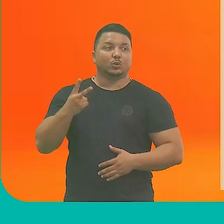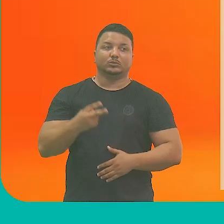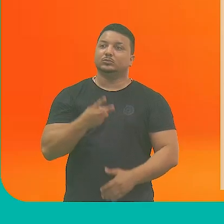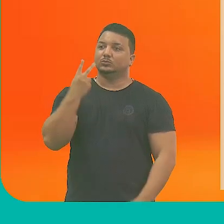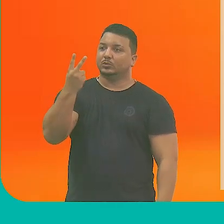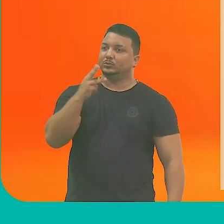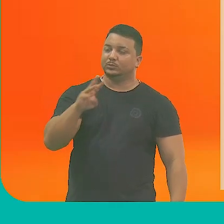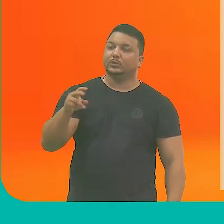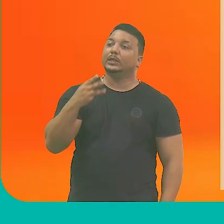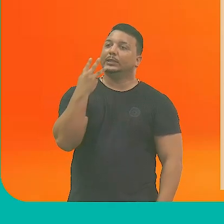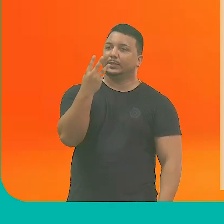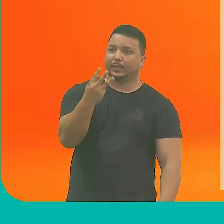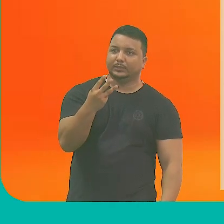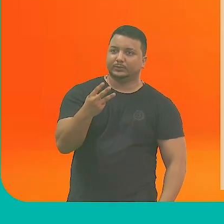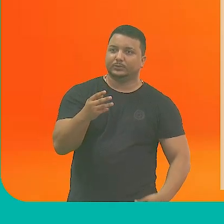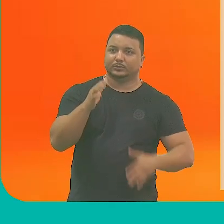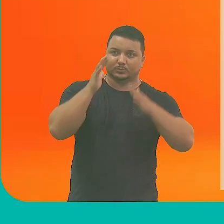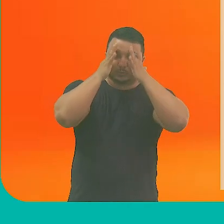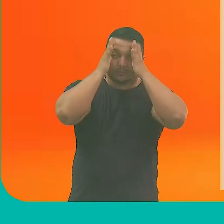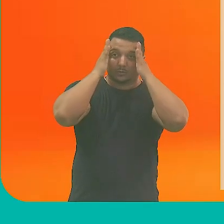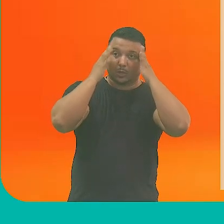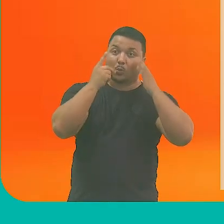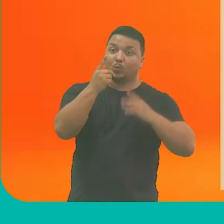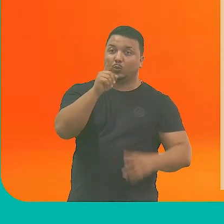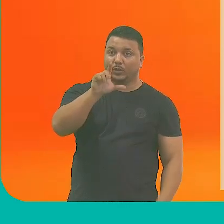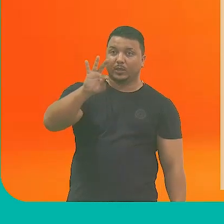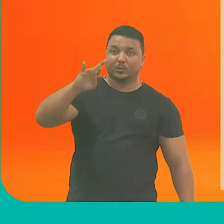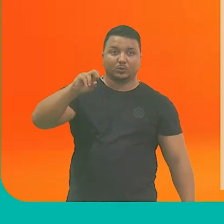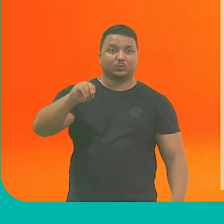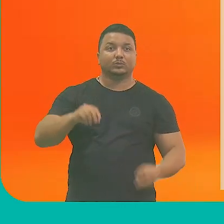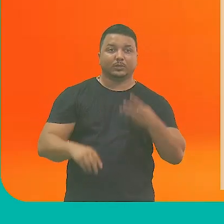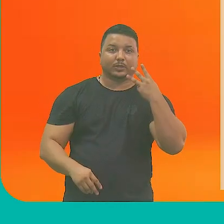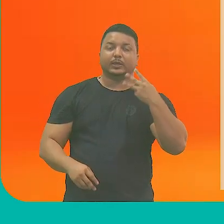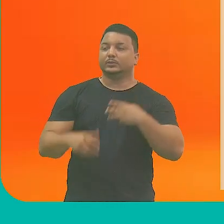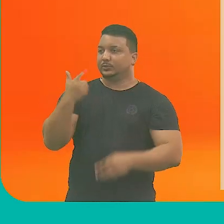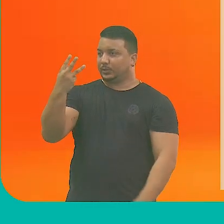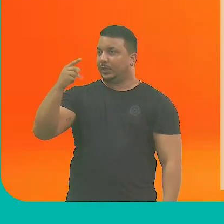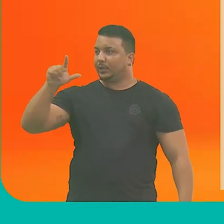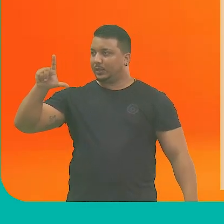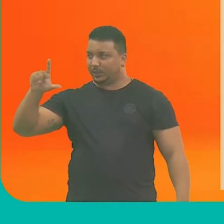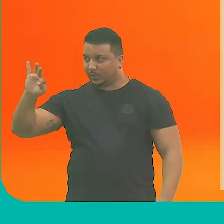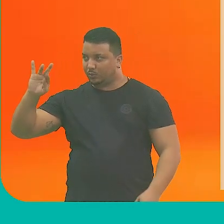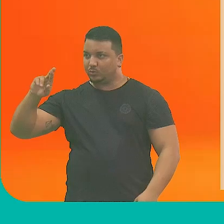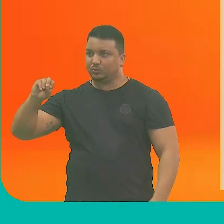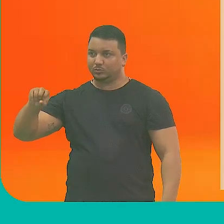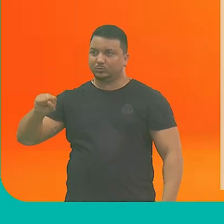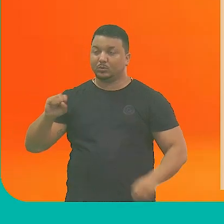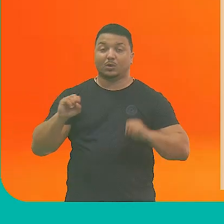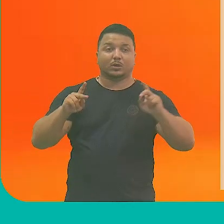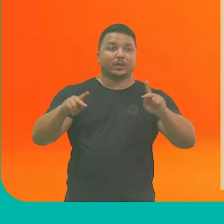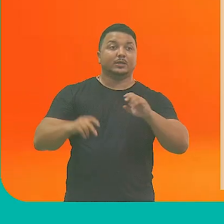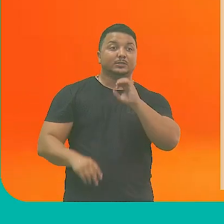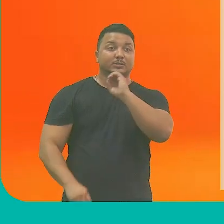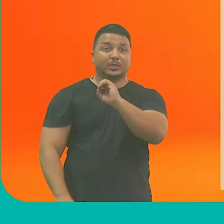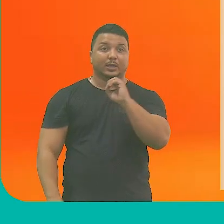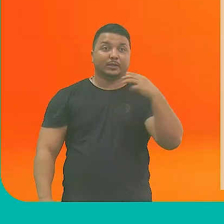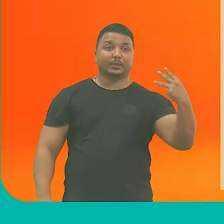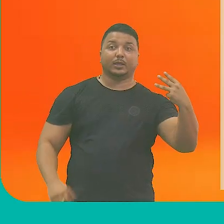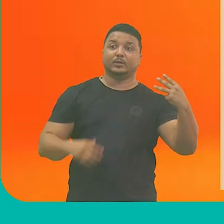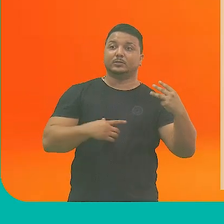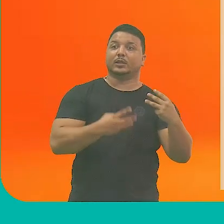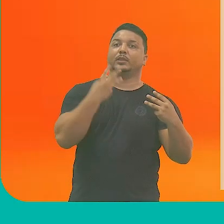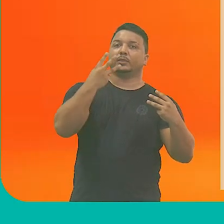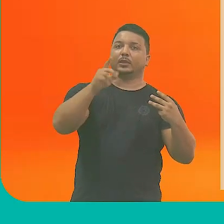segundos? 2, porque não é 1 litro por segundo? Em 3 segundos, tu ia ter o quê? 3. Então, de 0 até 3,